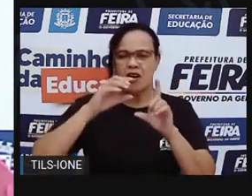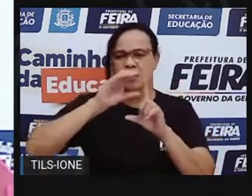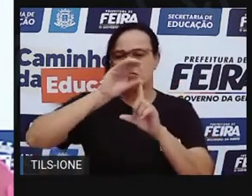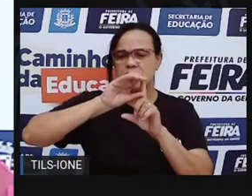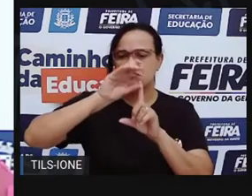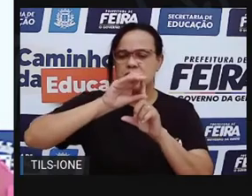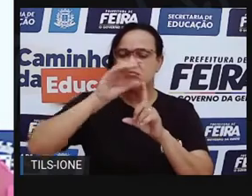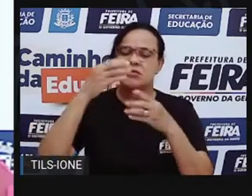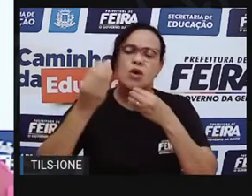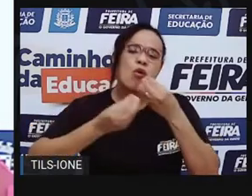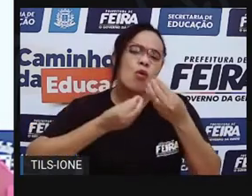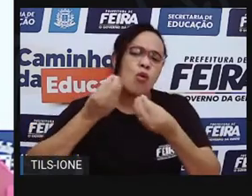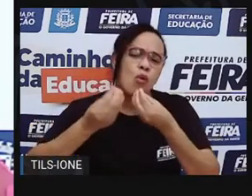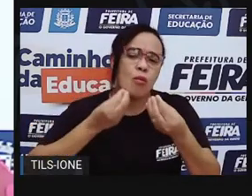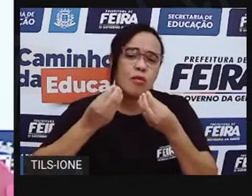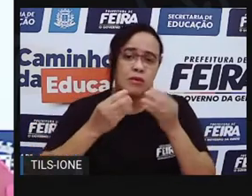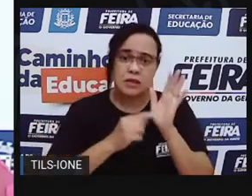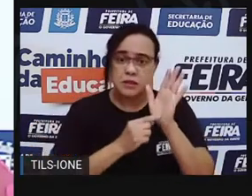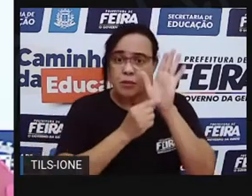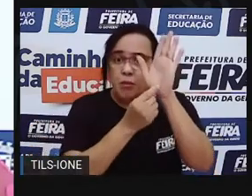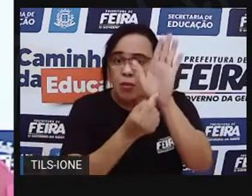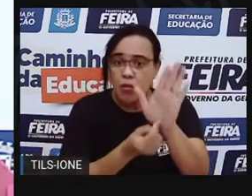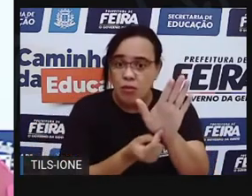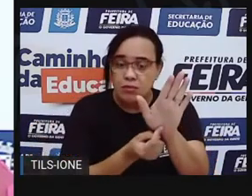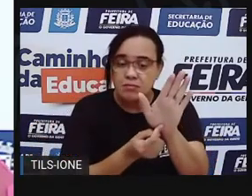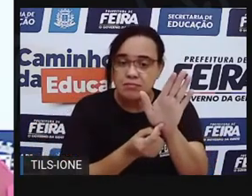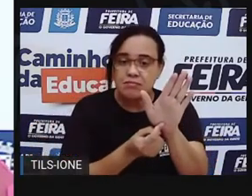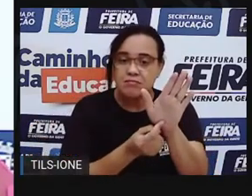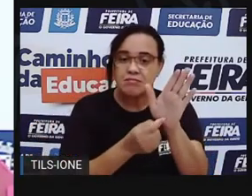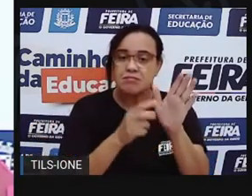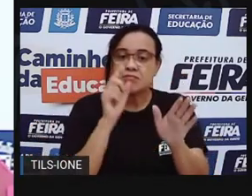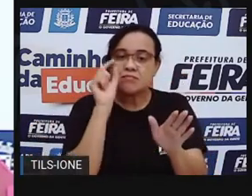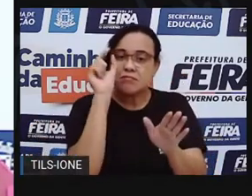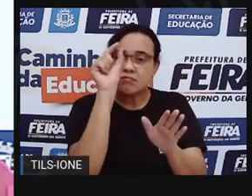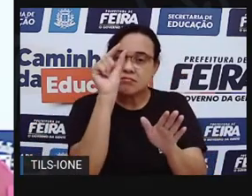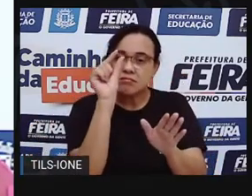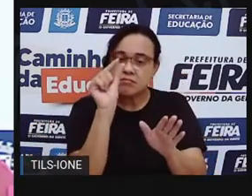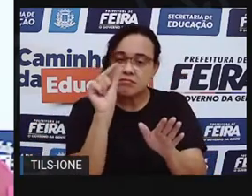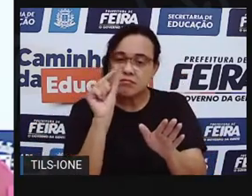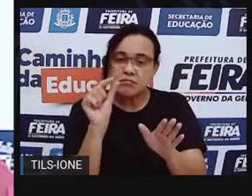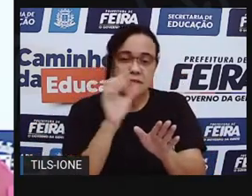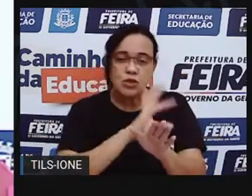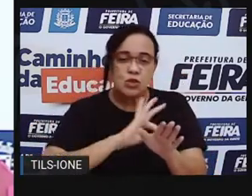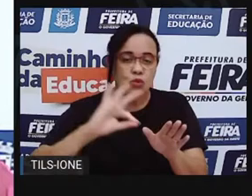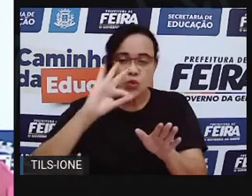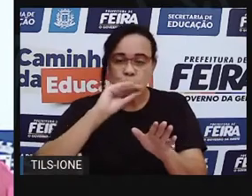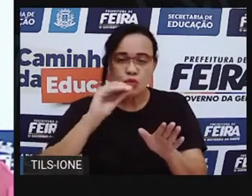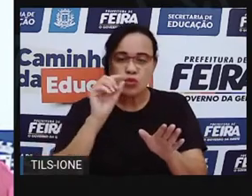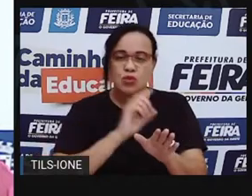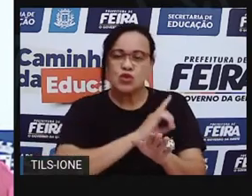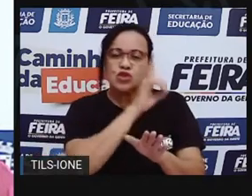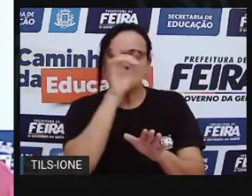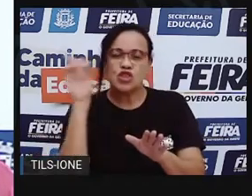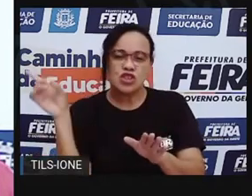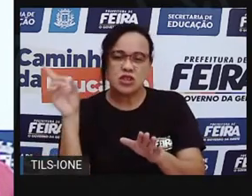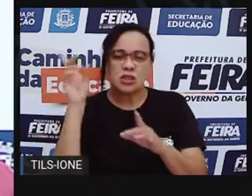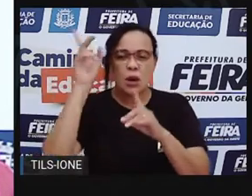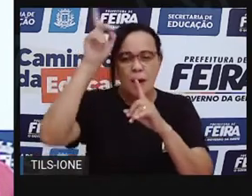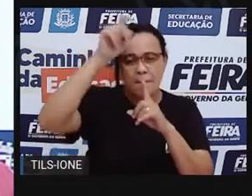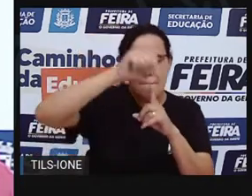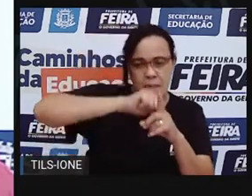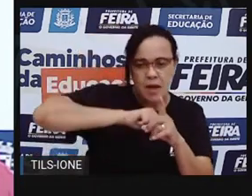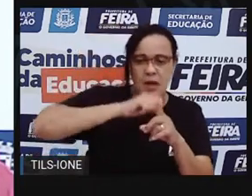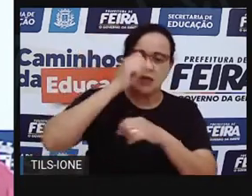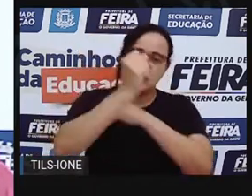para um adulto mostrar para vocês um calendário. Lá vocês vão ver tudo o que vocês precisam. Como, por exemplo, o nome do mês,